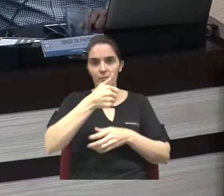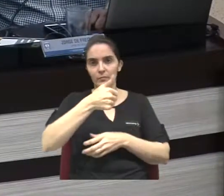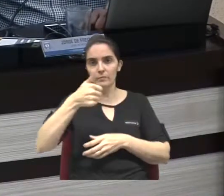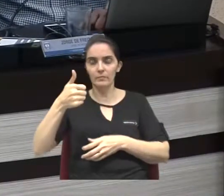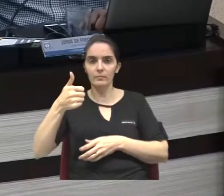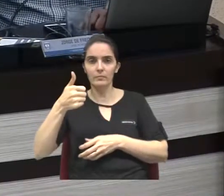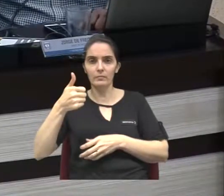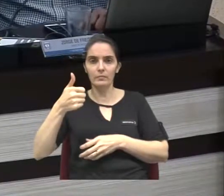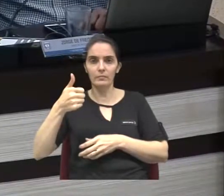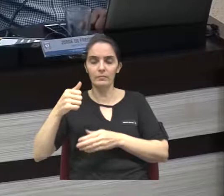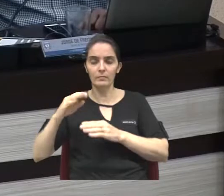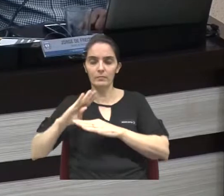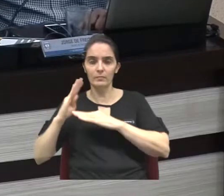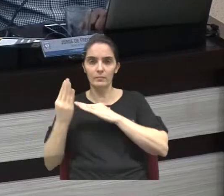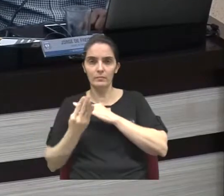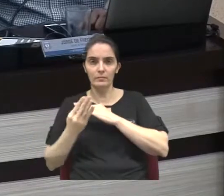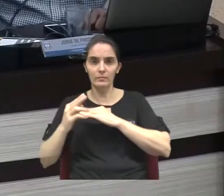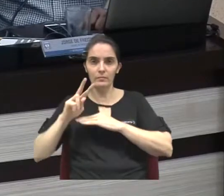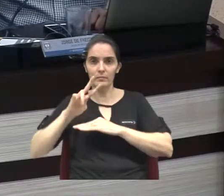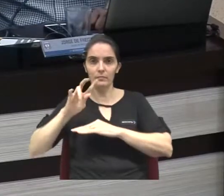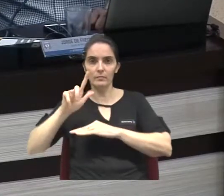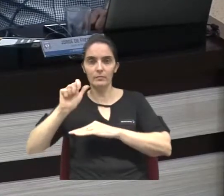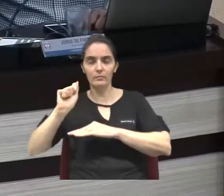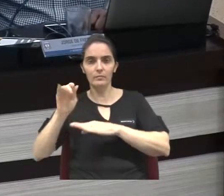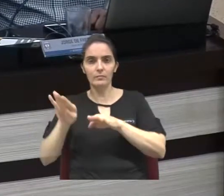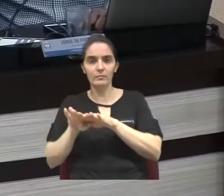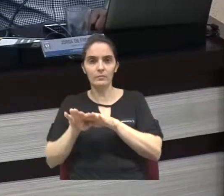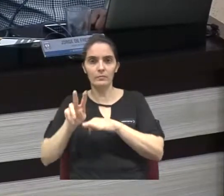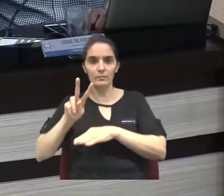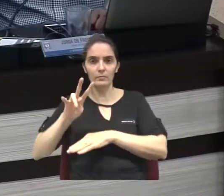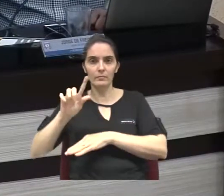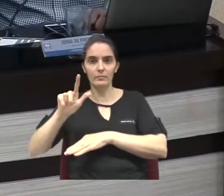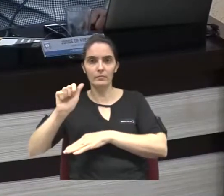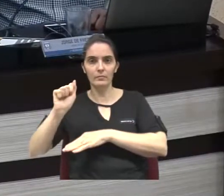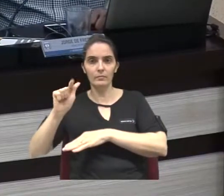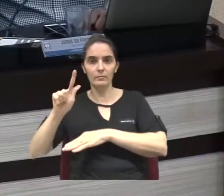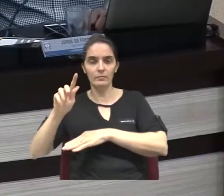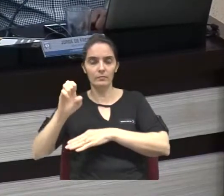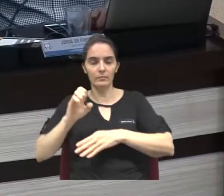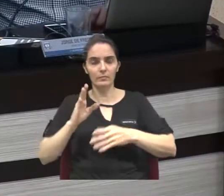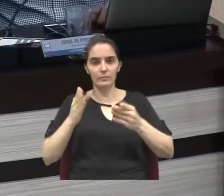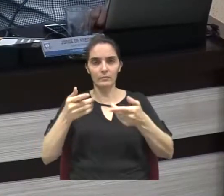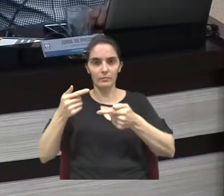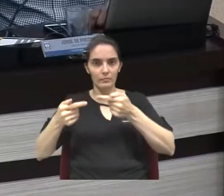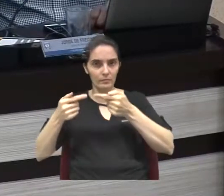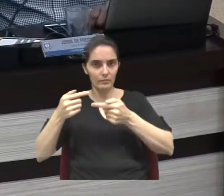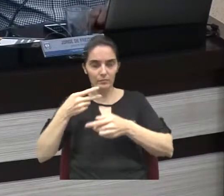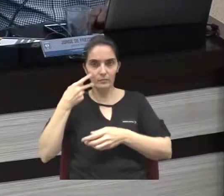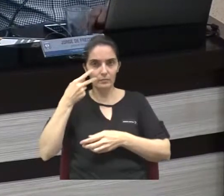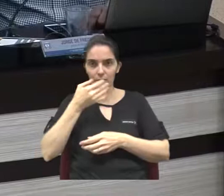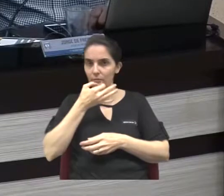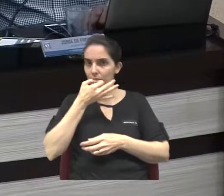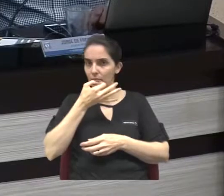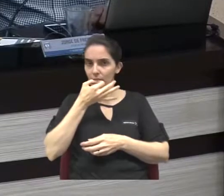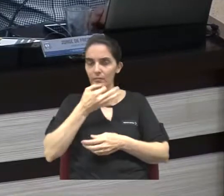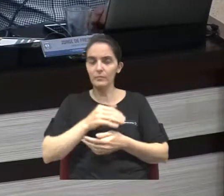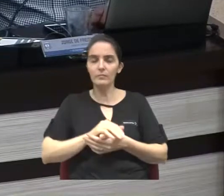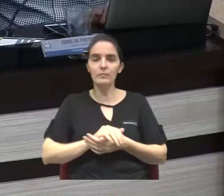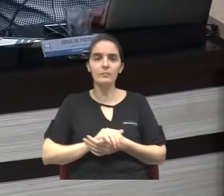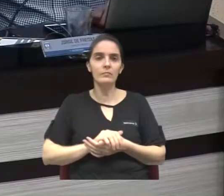Autoria, vereador Marcelo Rossi. O requerimento 436 barra 2019 está em discussão, com o vereador deseja discutir o requerimento.